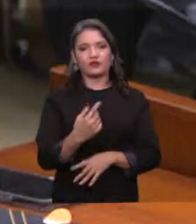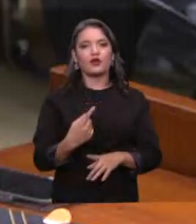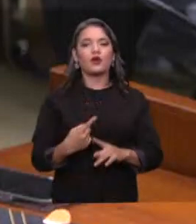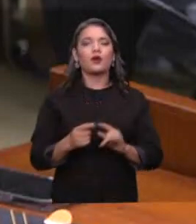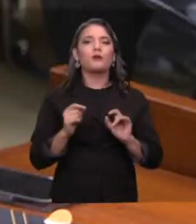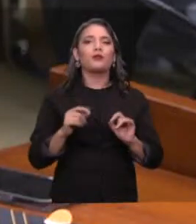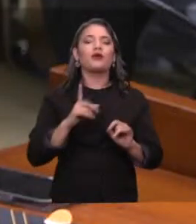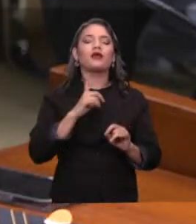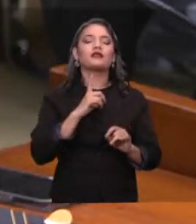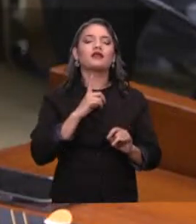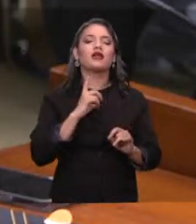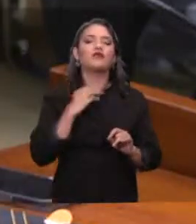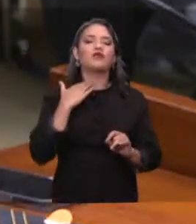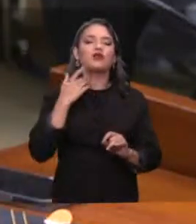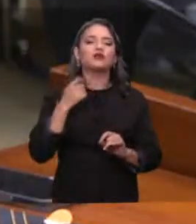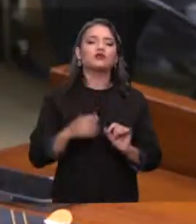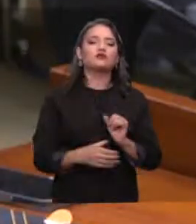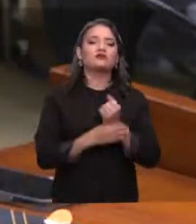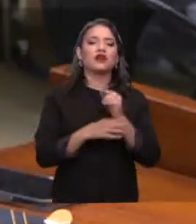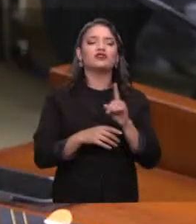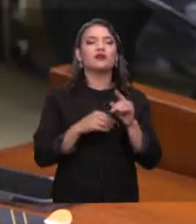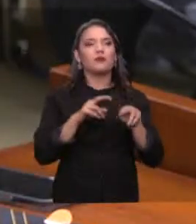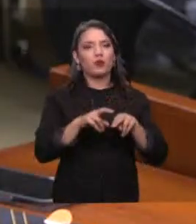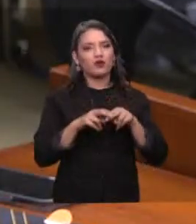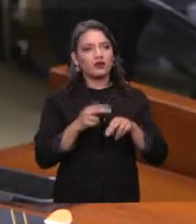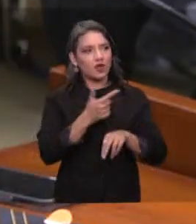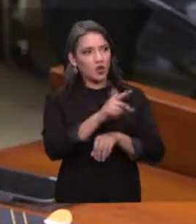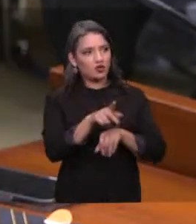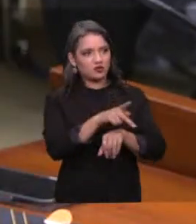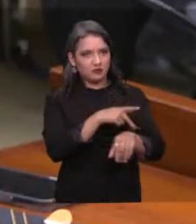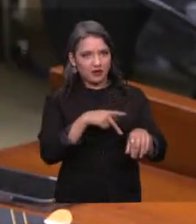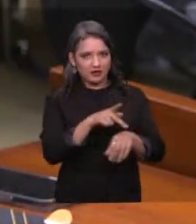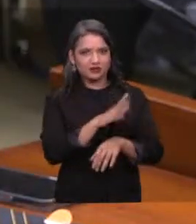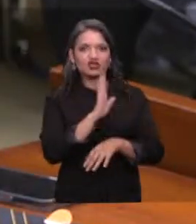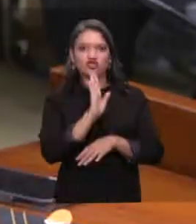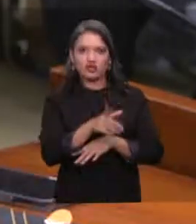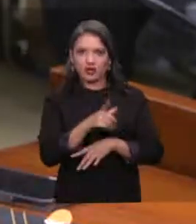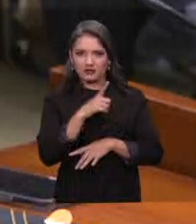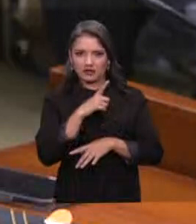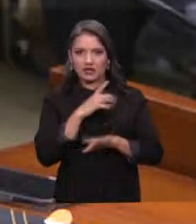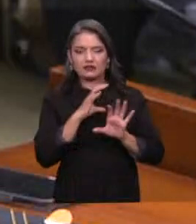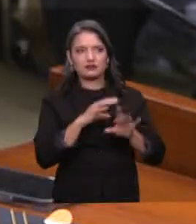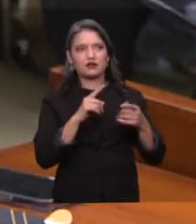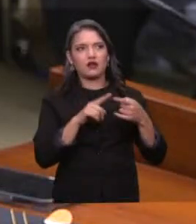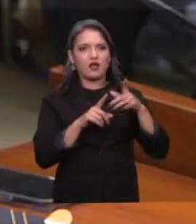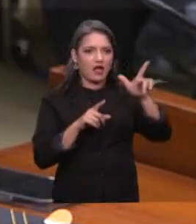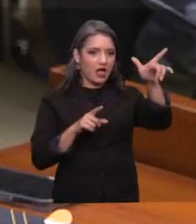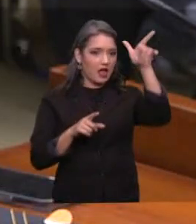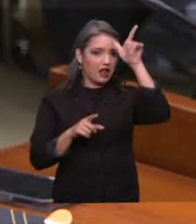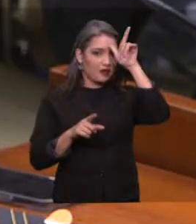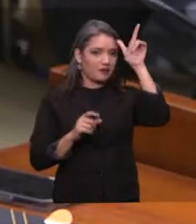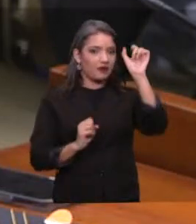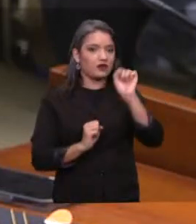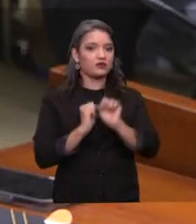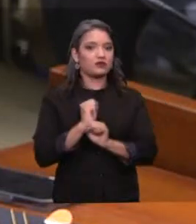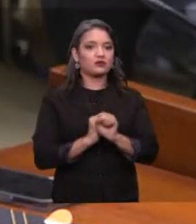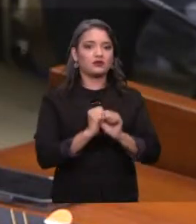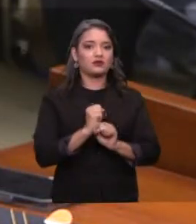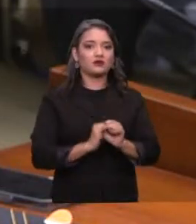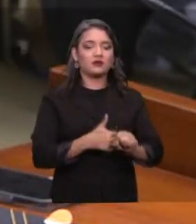ele foi inspirado em modelos estrangeiros de sucesso. No modelo alemão, lá de